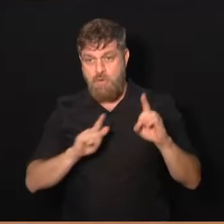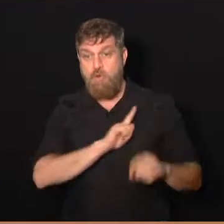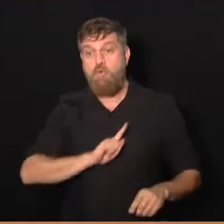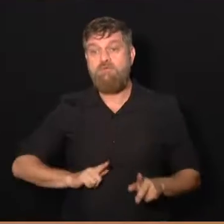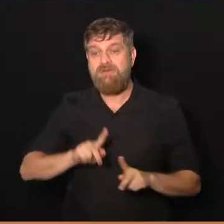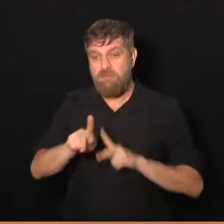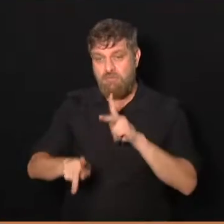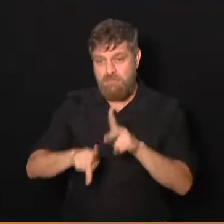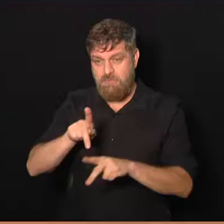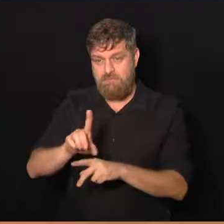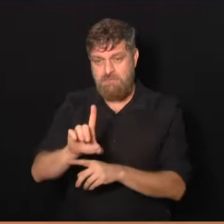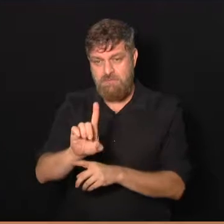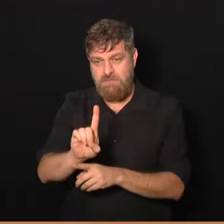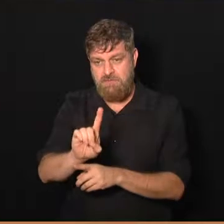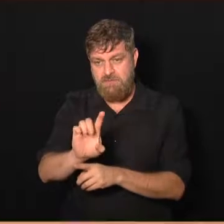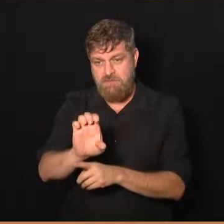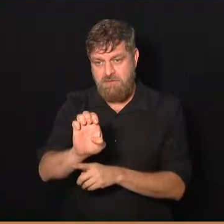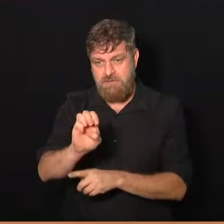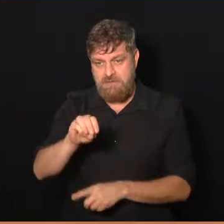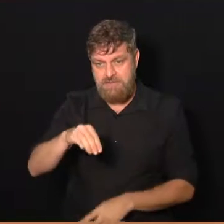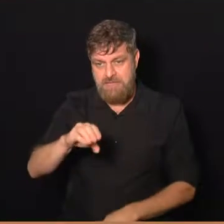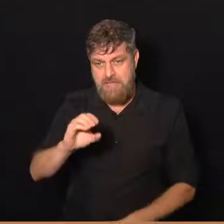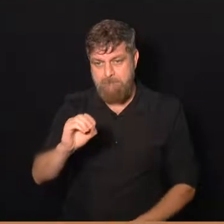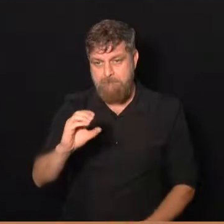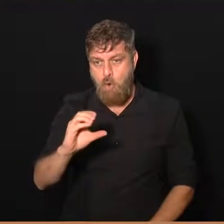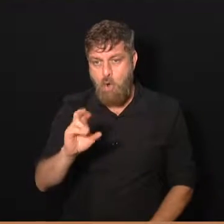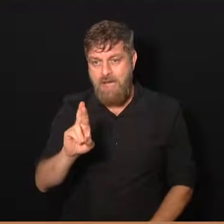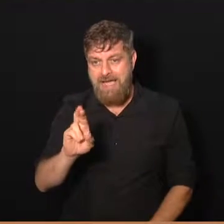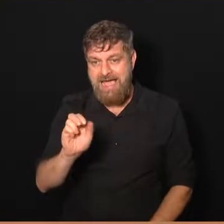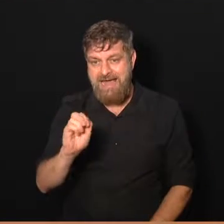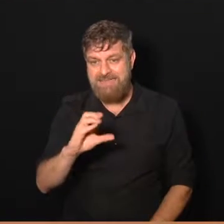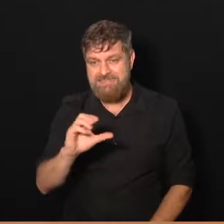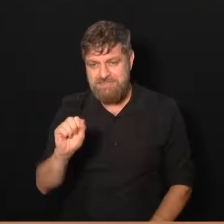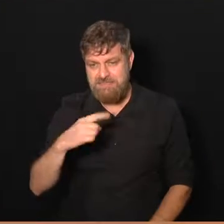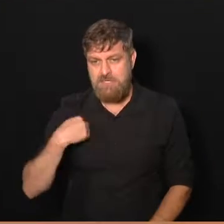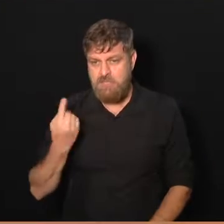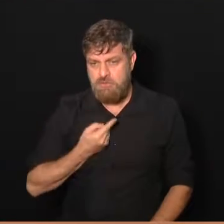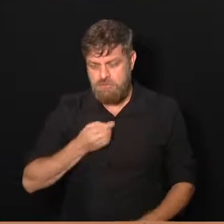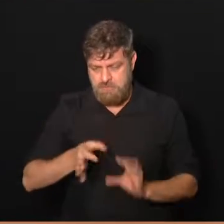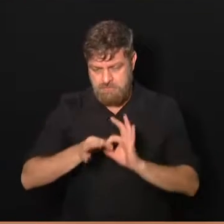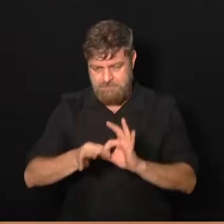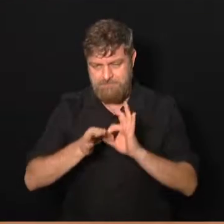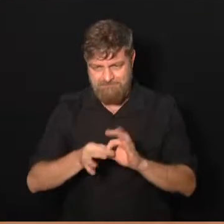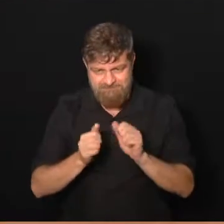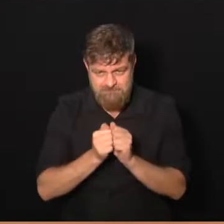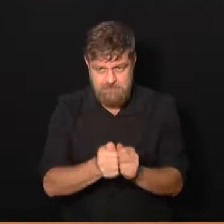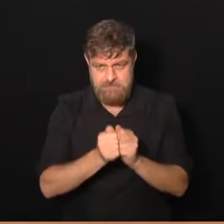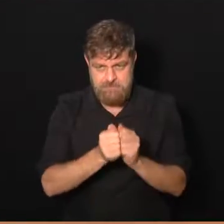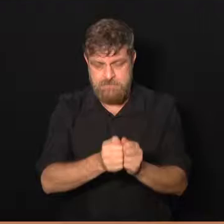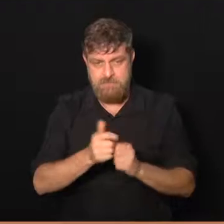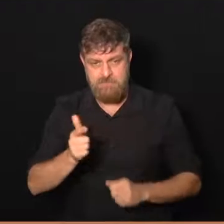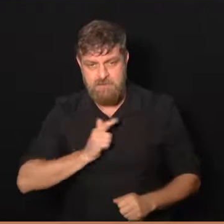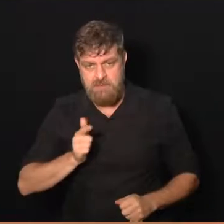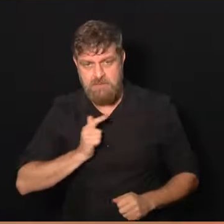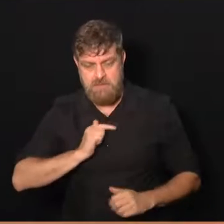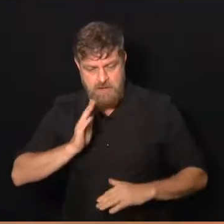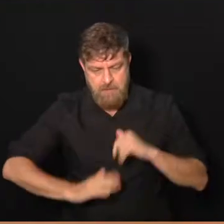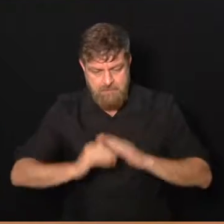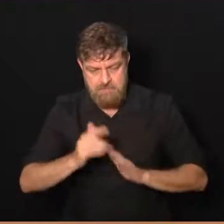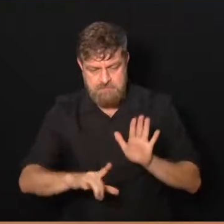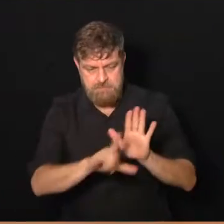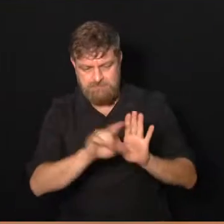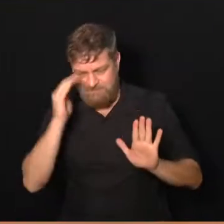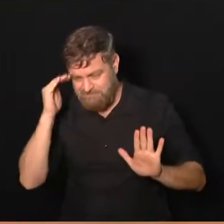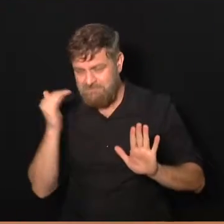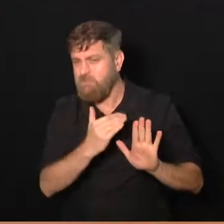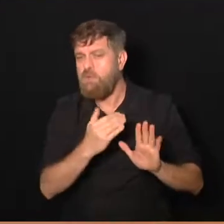creio, ela só se fortalece na medida em que a gente esteja juntos participando e usando os canais legais. É um